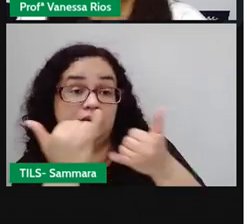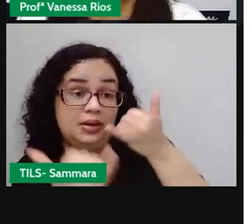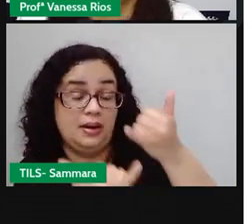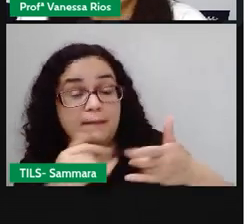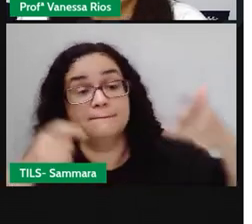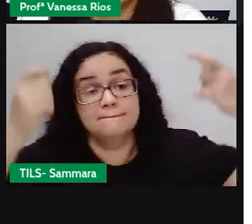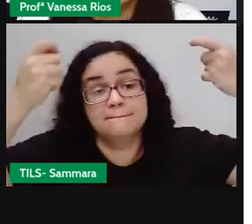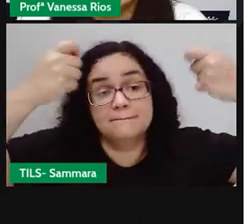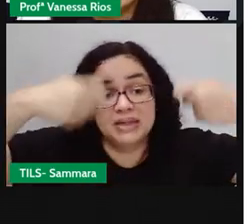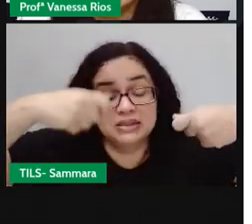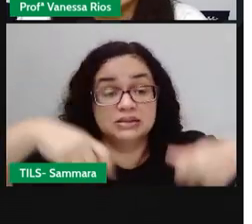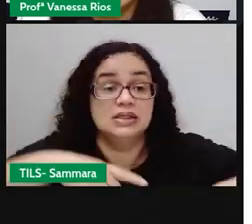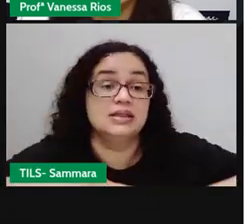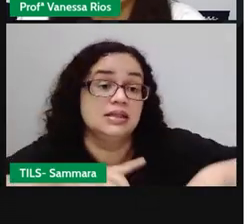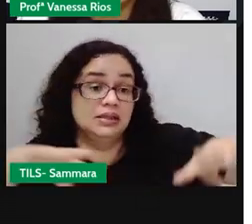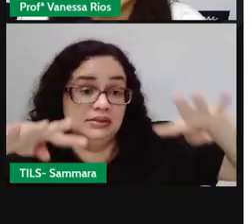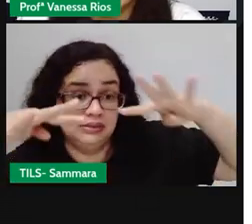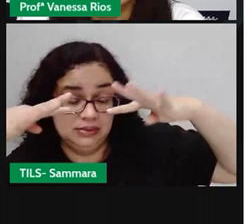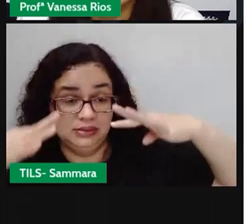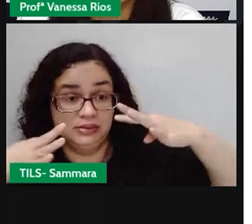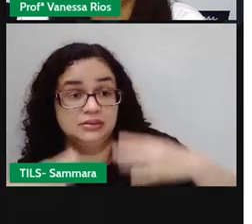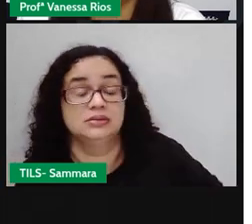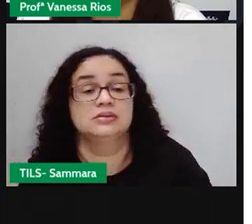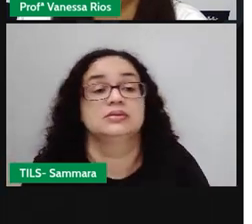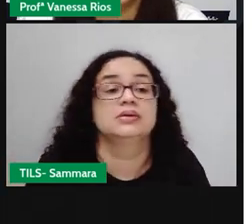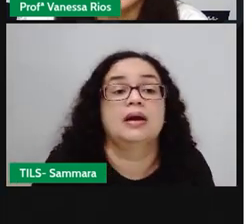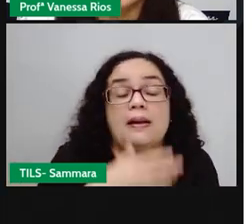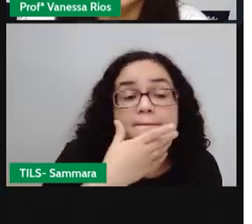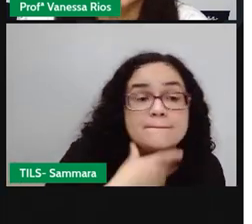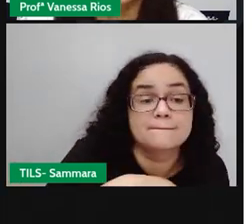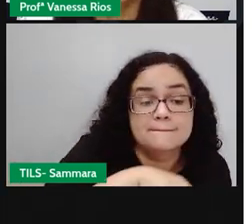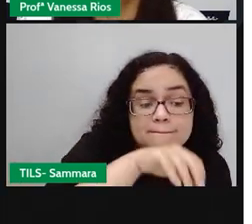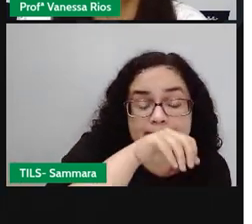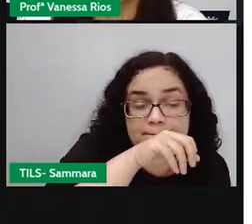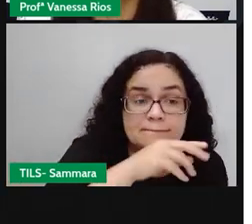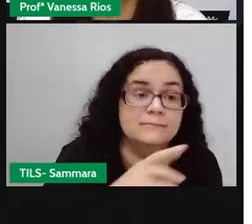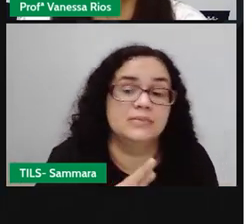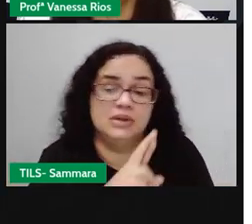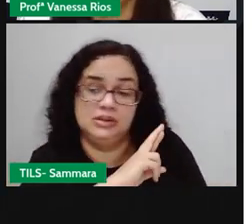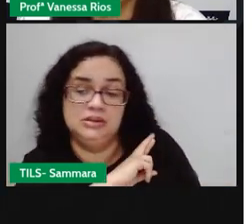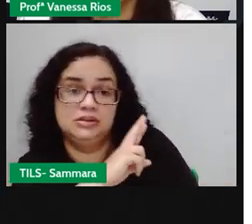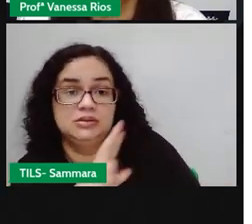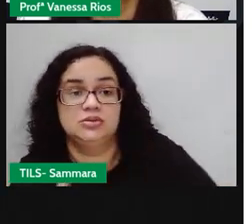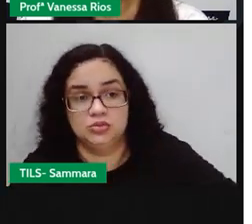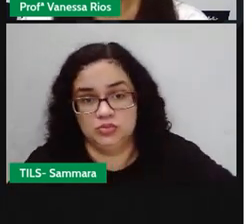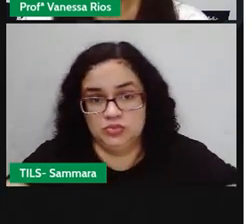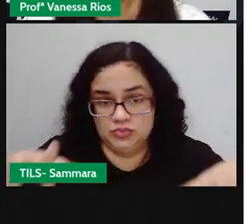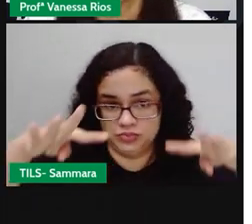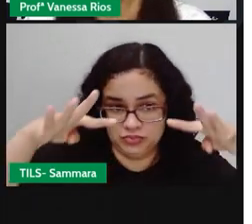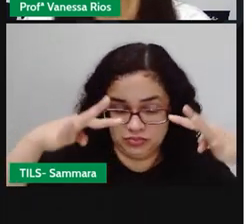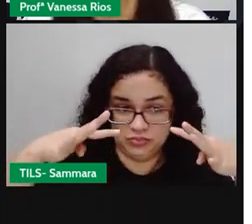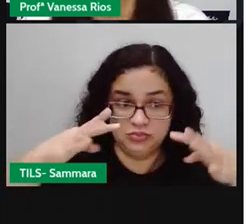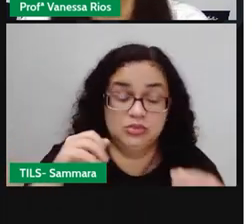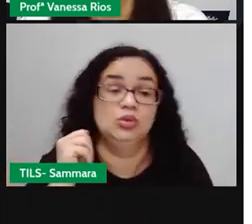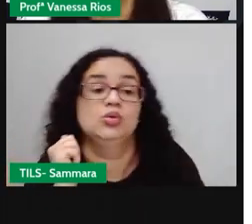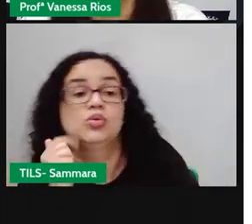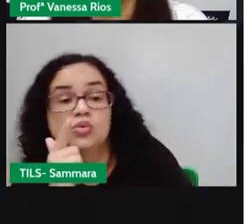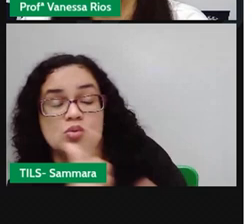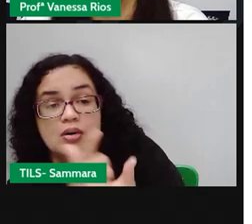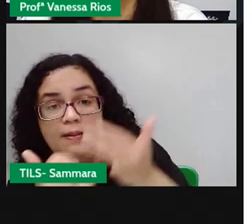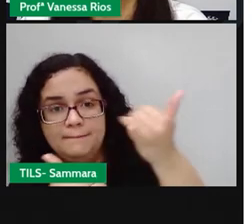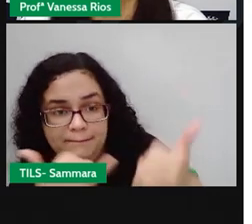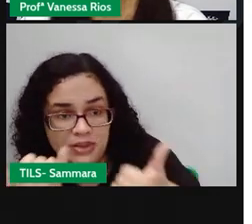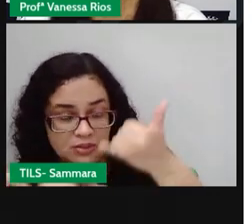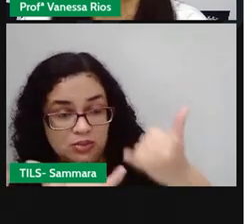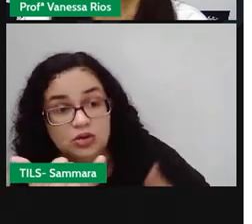eles precisem ter a atenção. Então, os pais, né, os responsáveis, precisam ter a atenção quando for comprar aí um brinquedo para